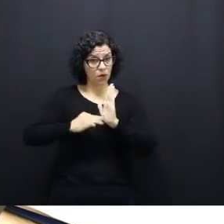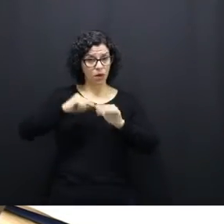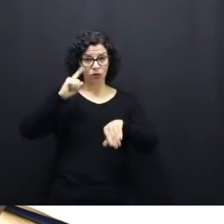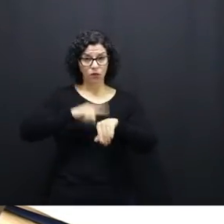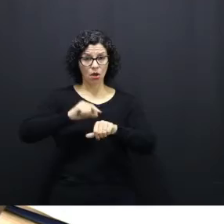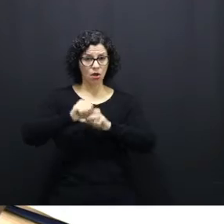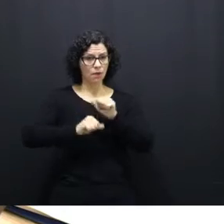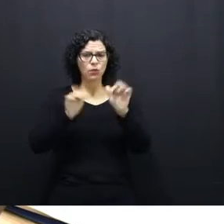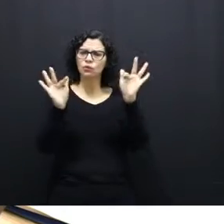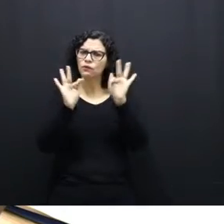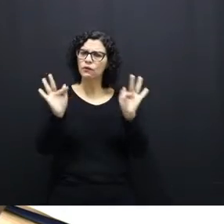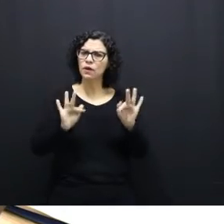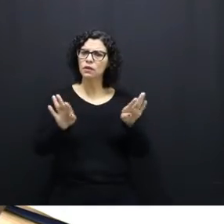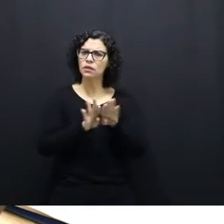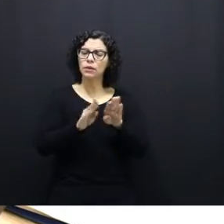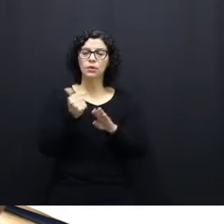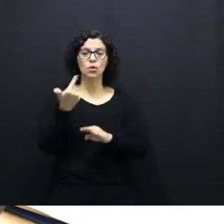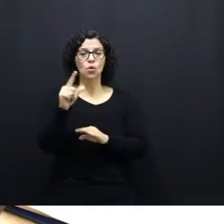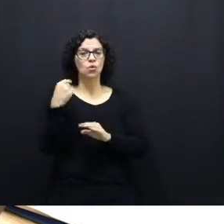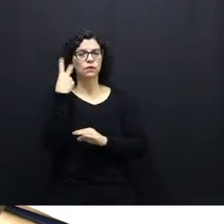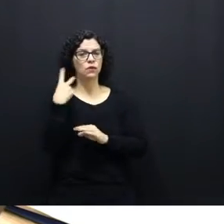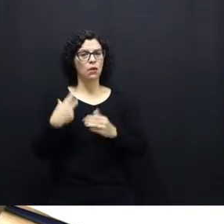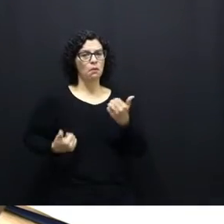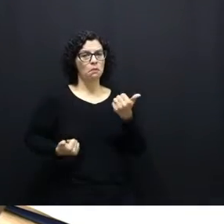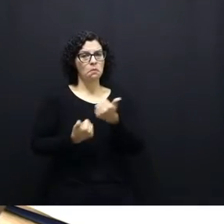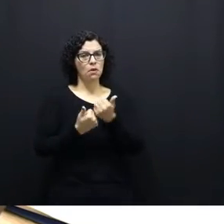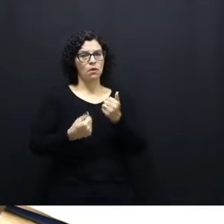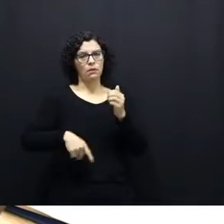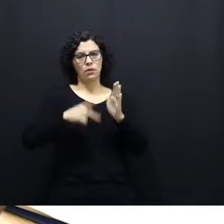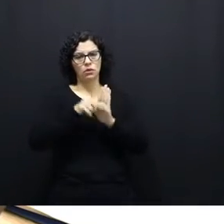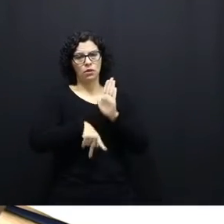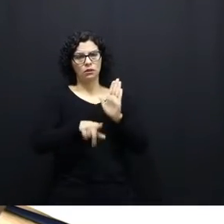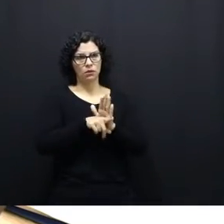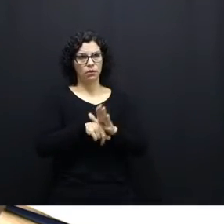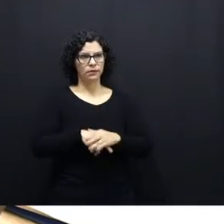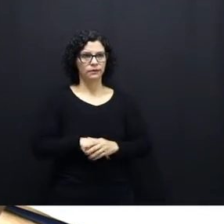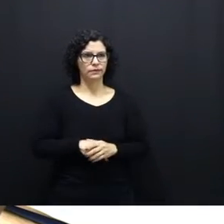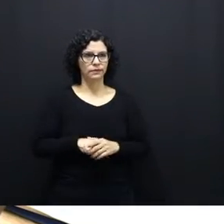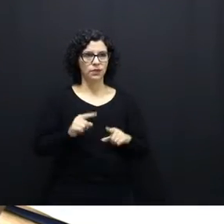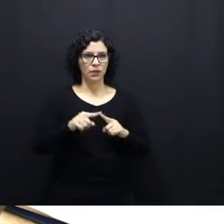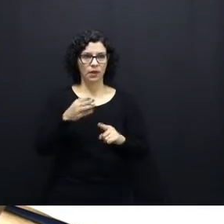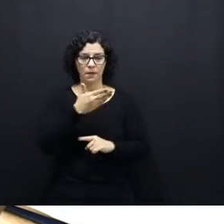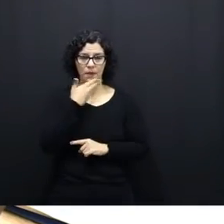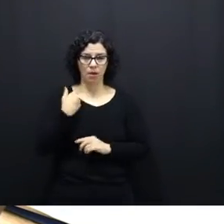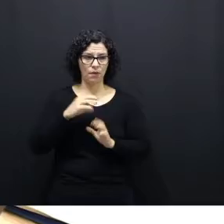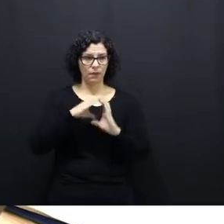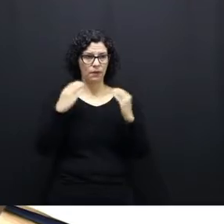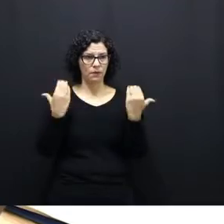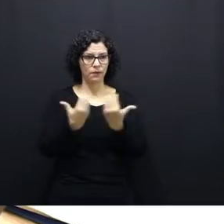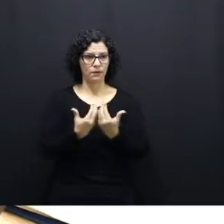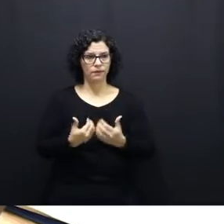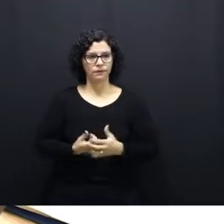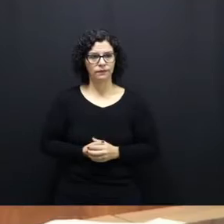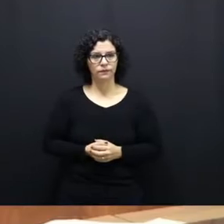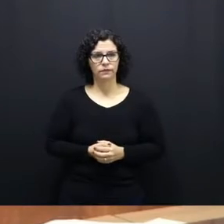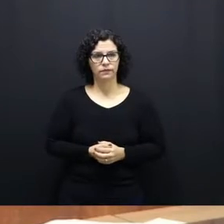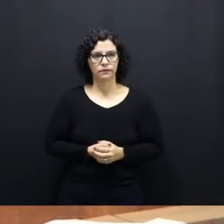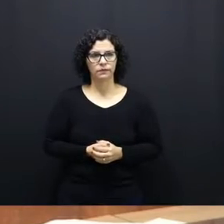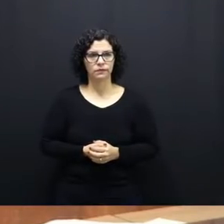e muito feliz por ter mais vereadores sendo parte ele tá o projeto de lei porque o melhor para a comunidade